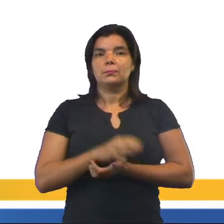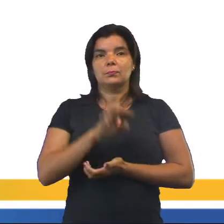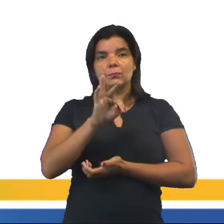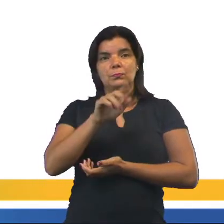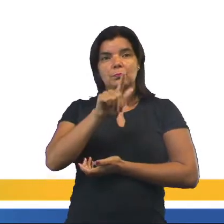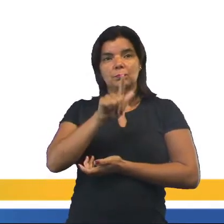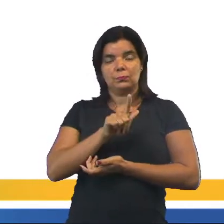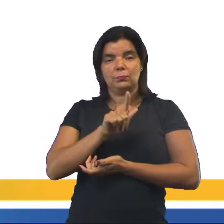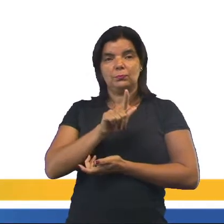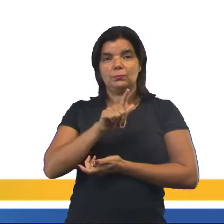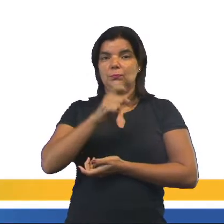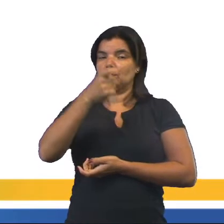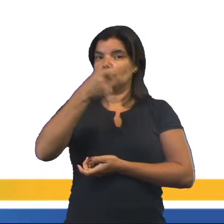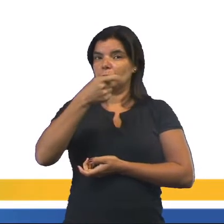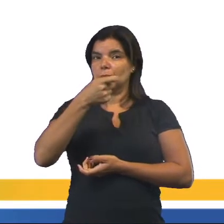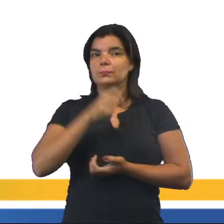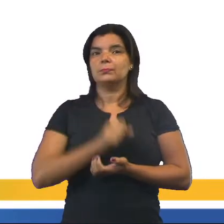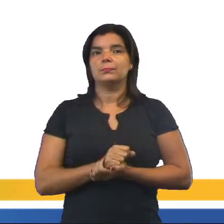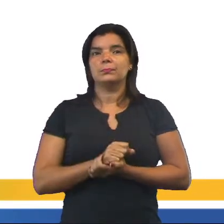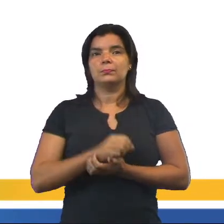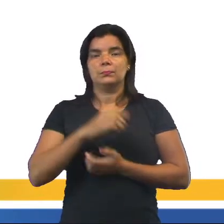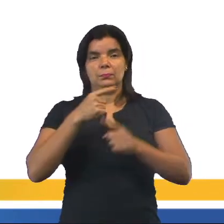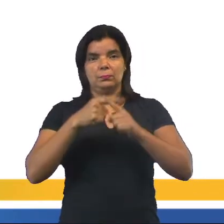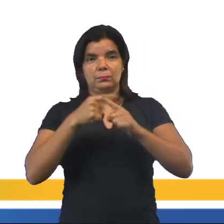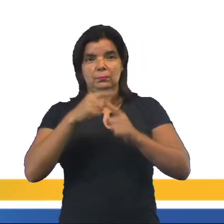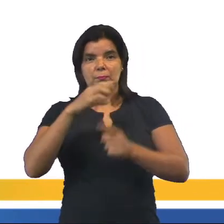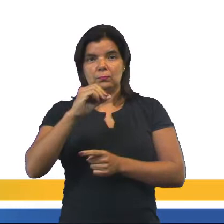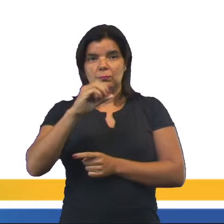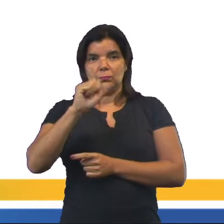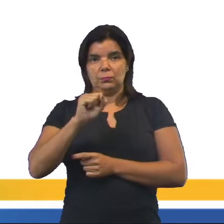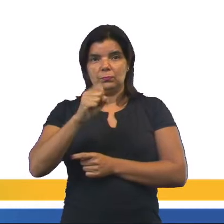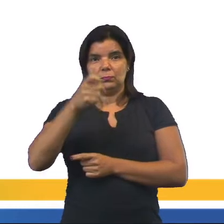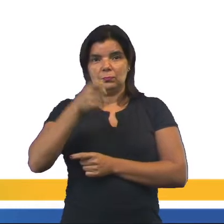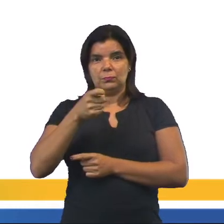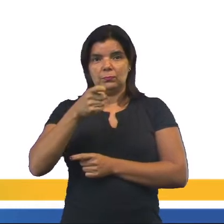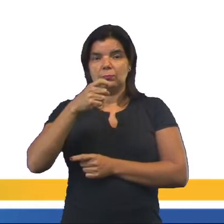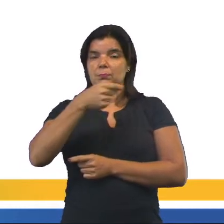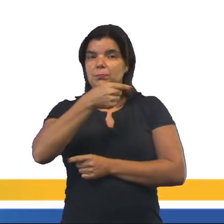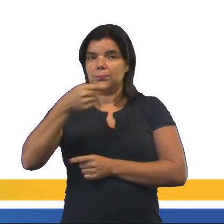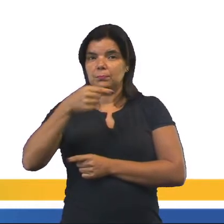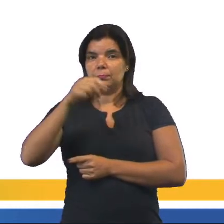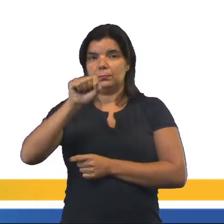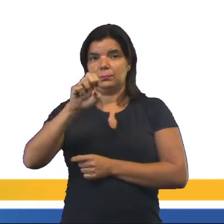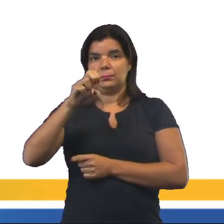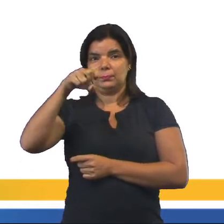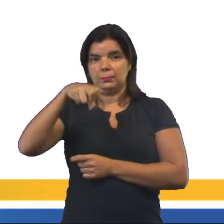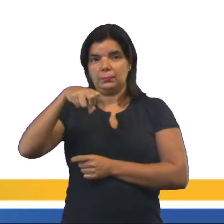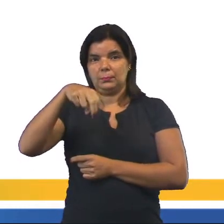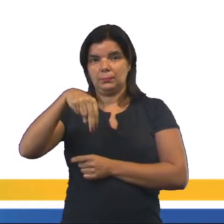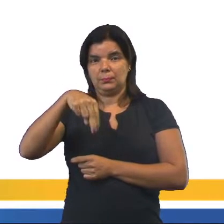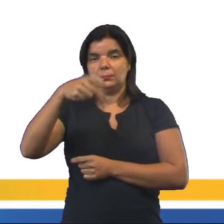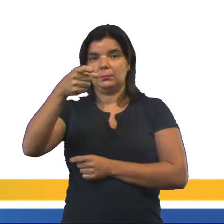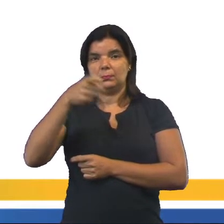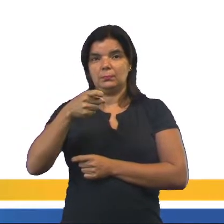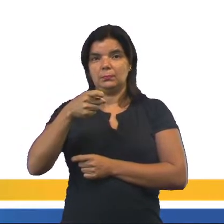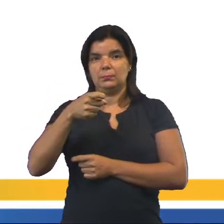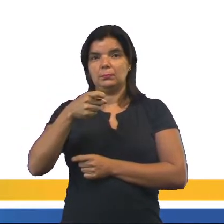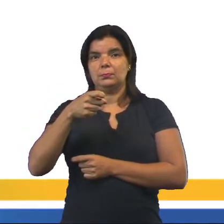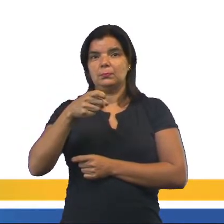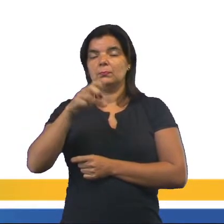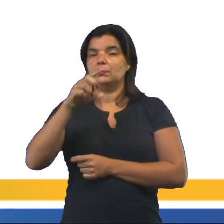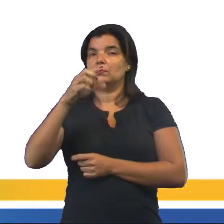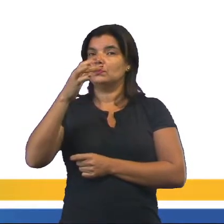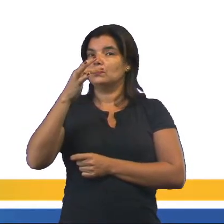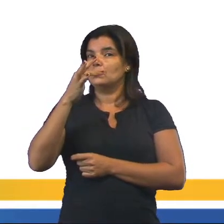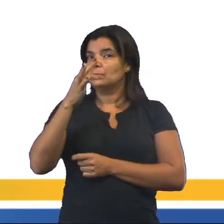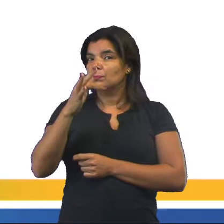Chamemos tangente ao quadrado de x vezes o cosseno de x menos seno de x,